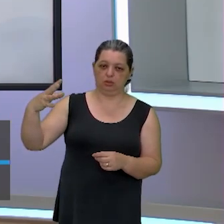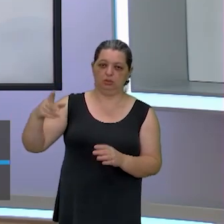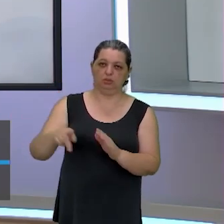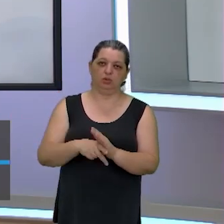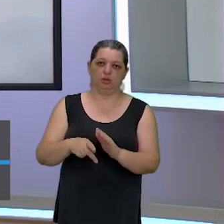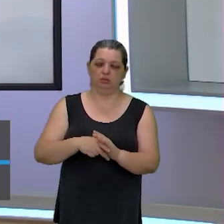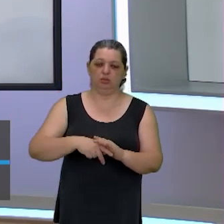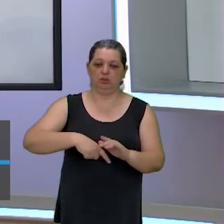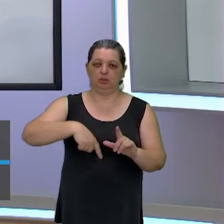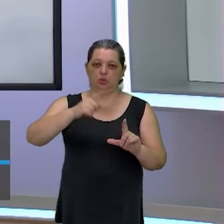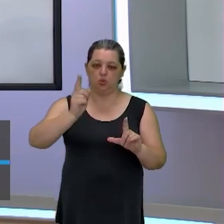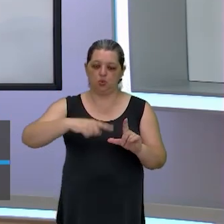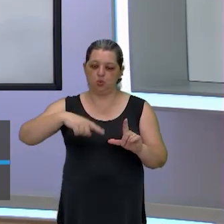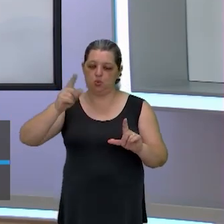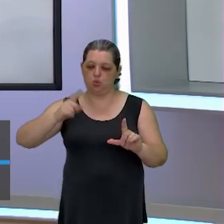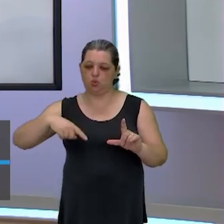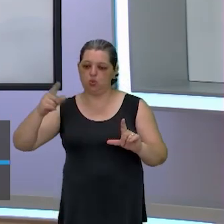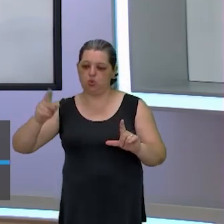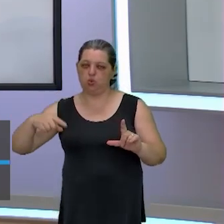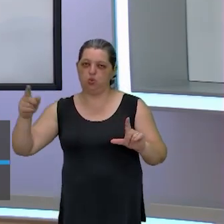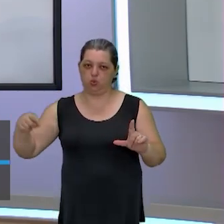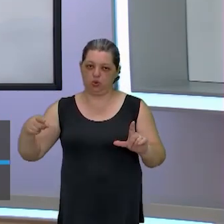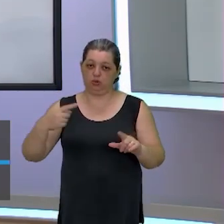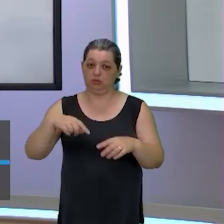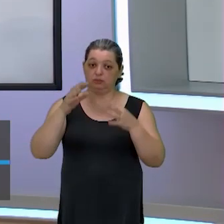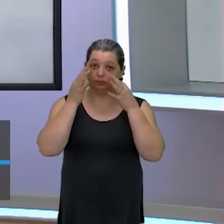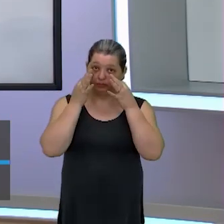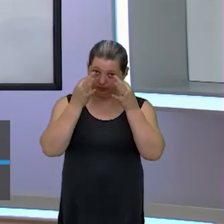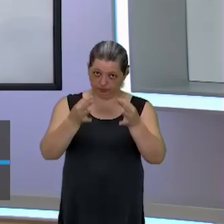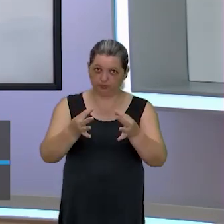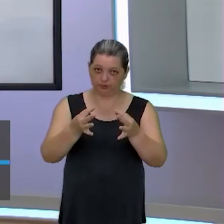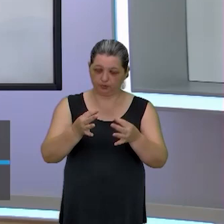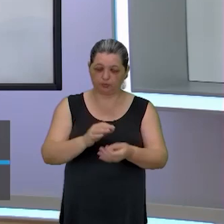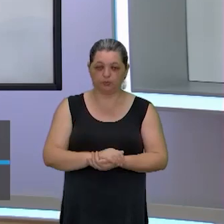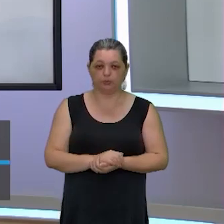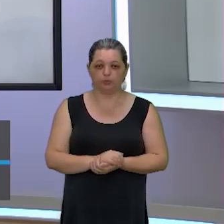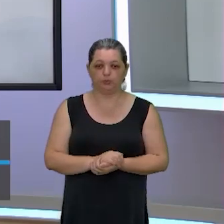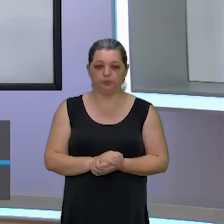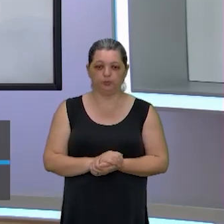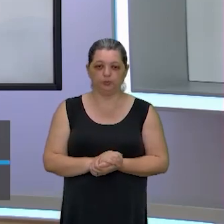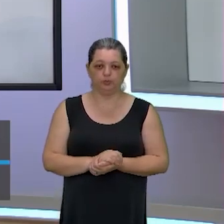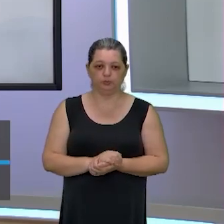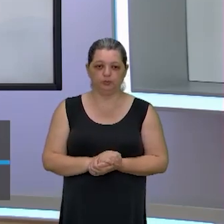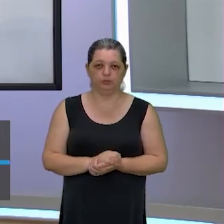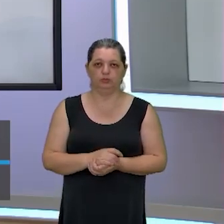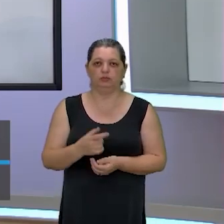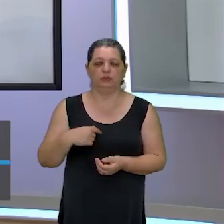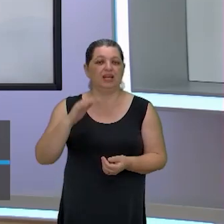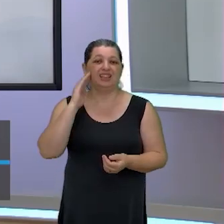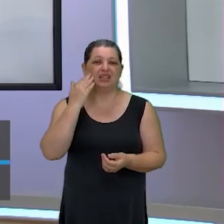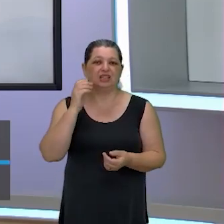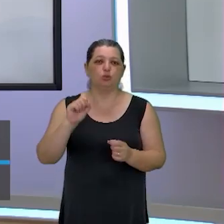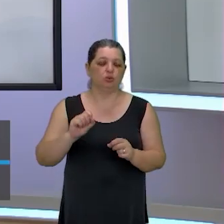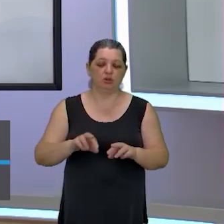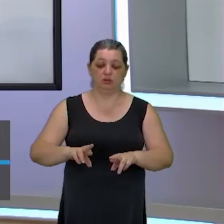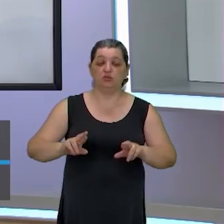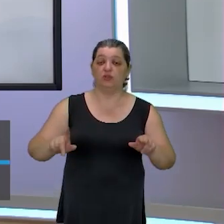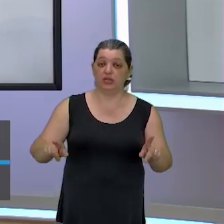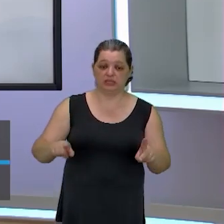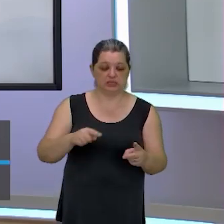ondas eletromagnéticas fiquem atentos essa diferenças de